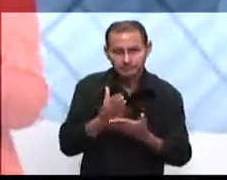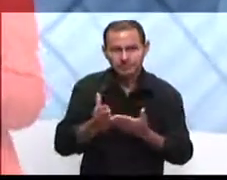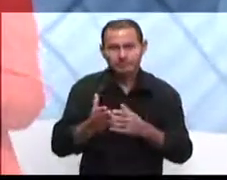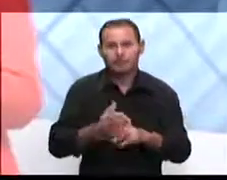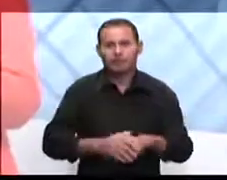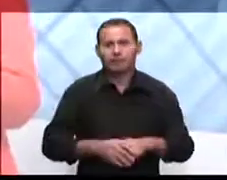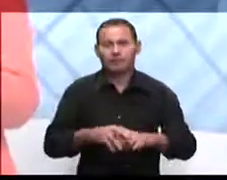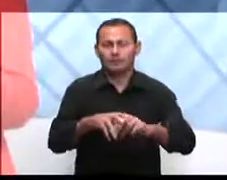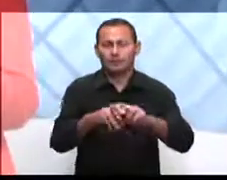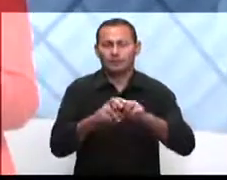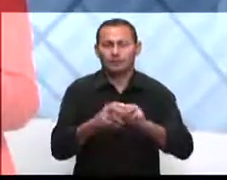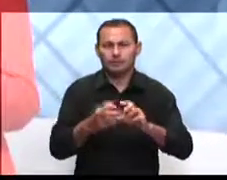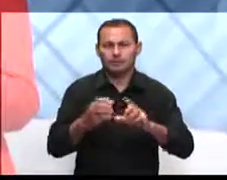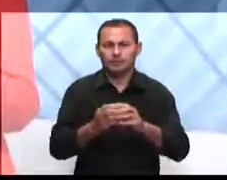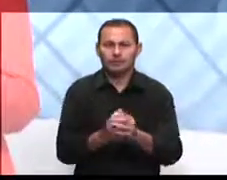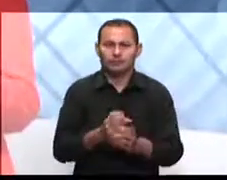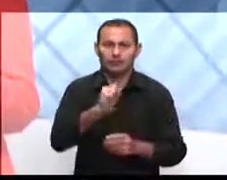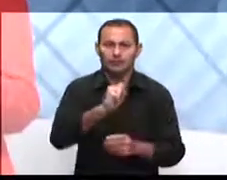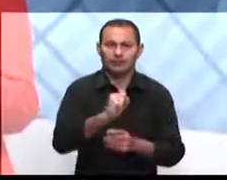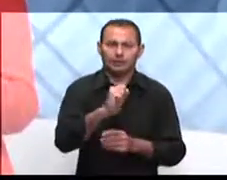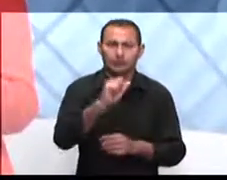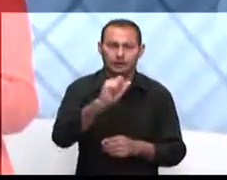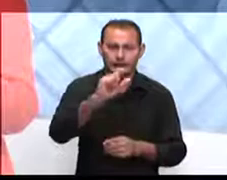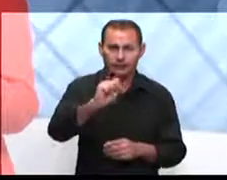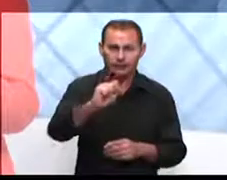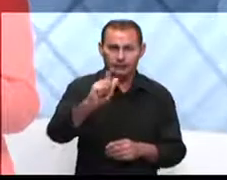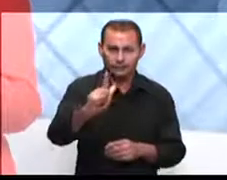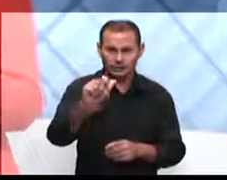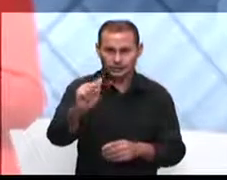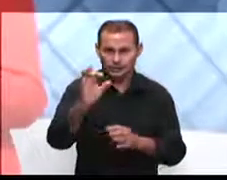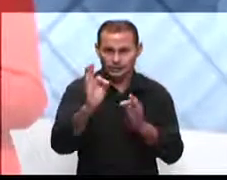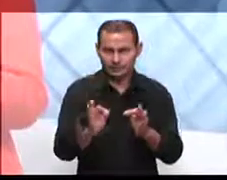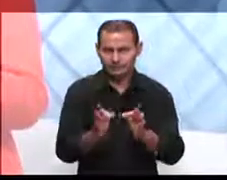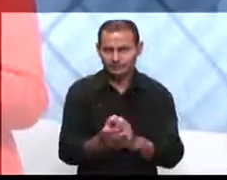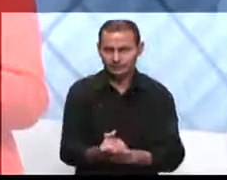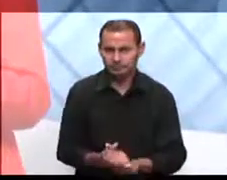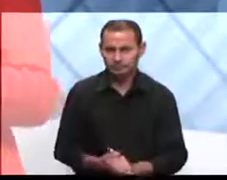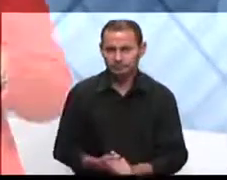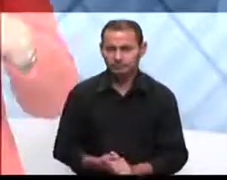nossa situação geradora de aprendizagem, tá?